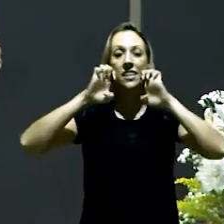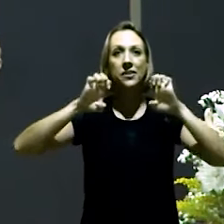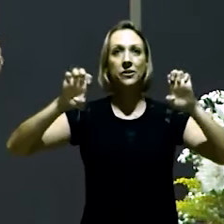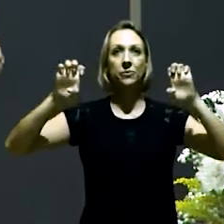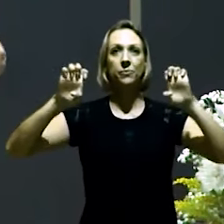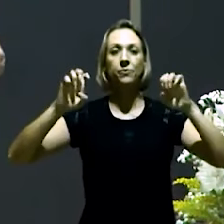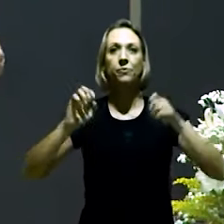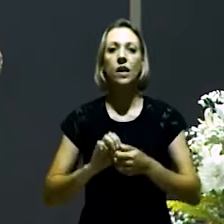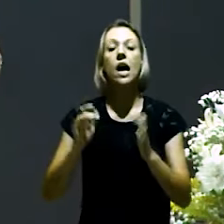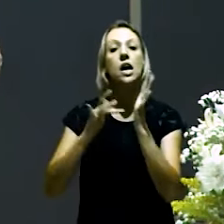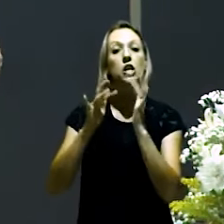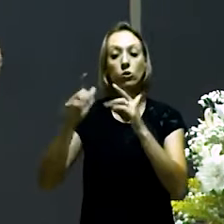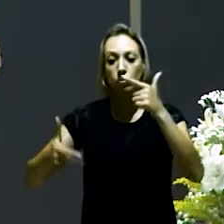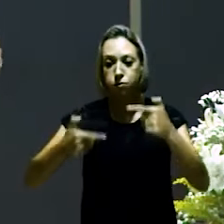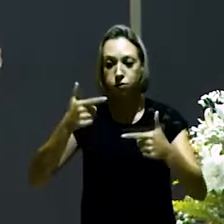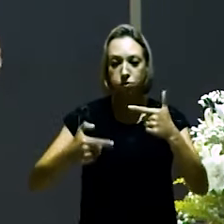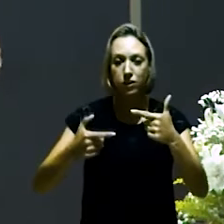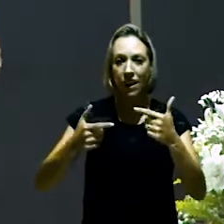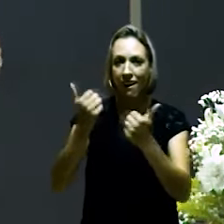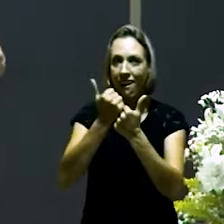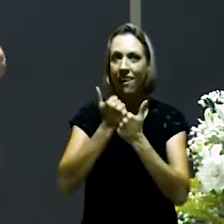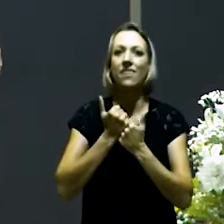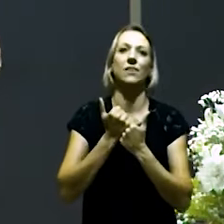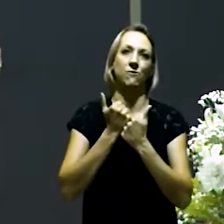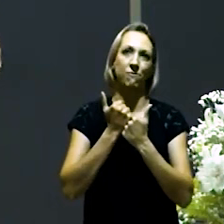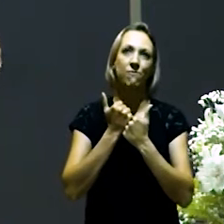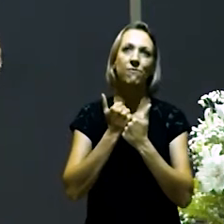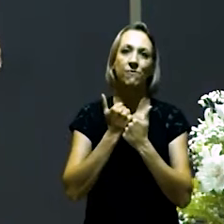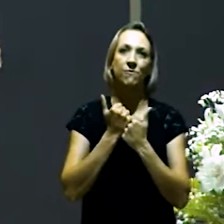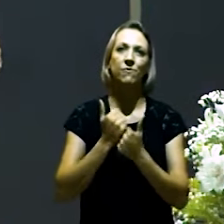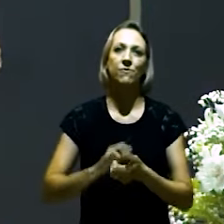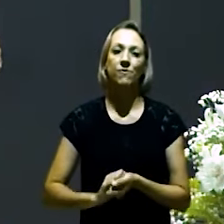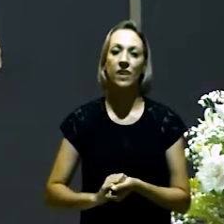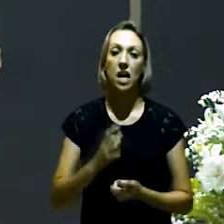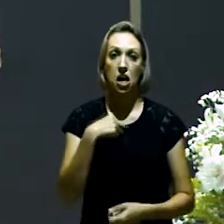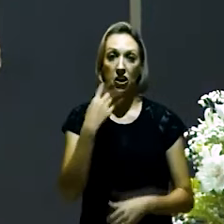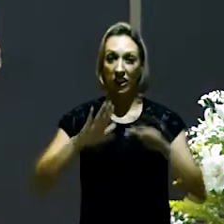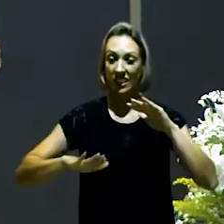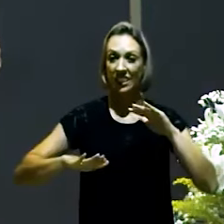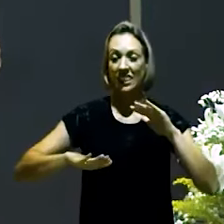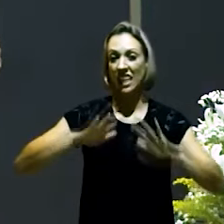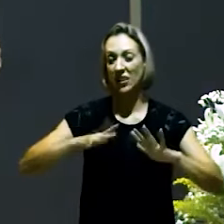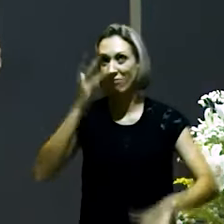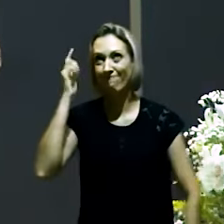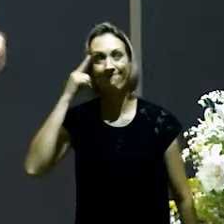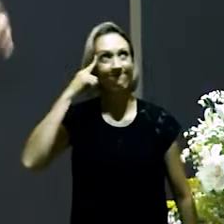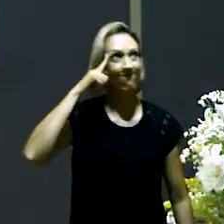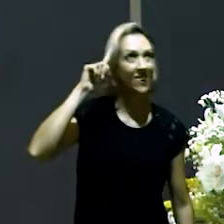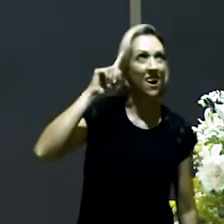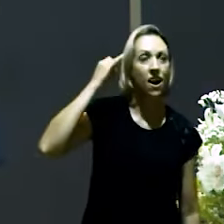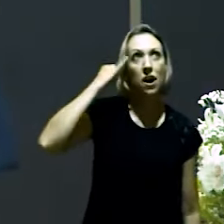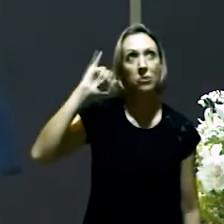octógono por nós. Evangelho é Jesus entrando no ringue da luta que nós jamais poderíamos vencer. Evangelho é Jesus anulando os